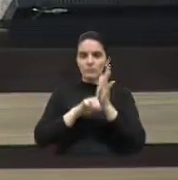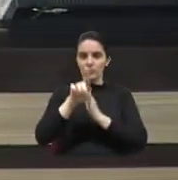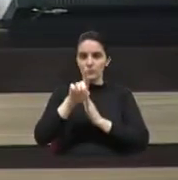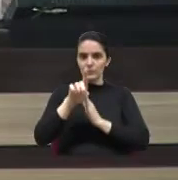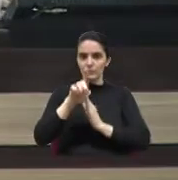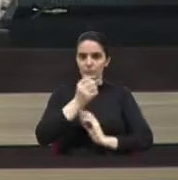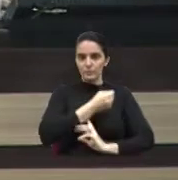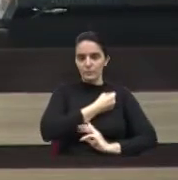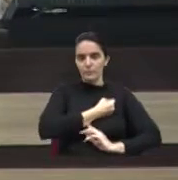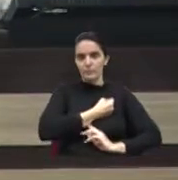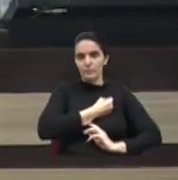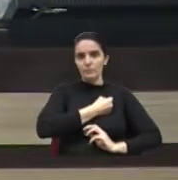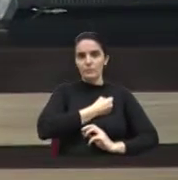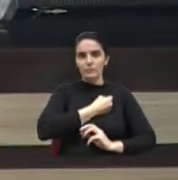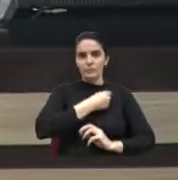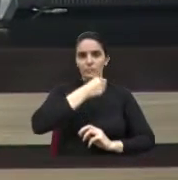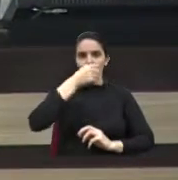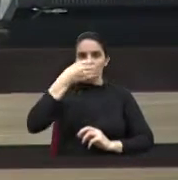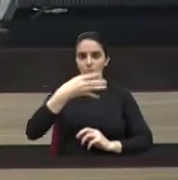Requerimento número